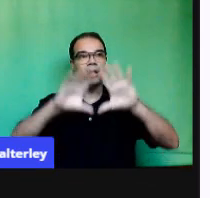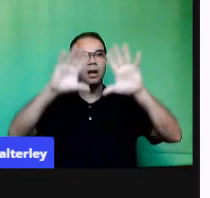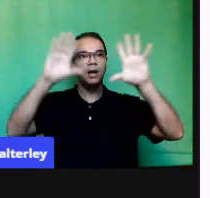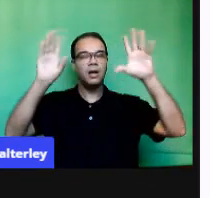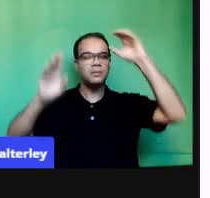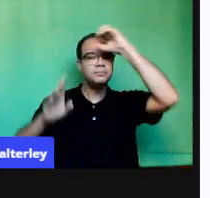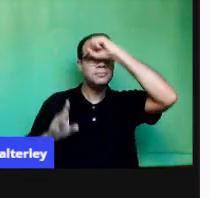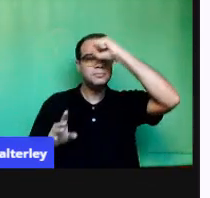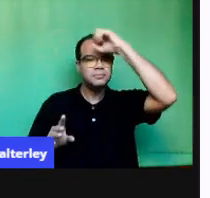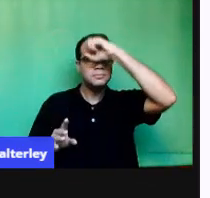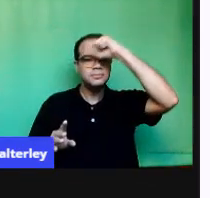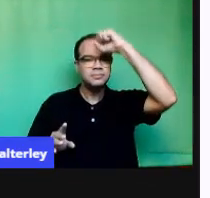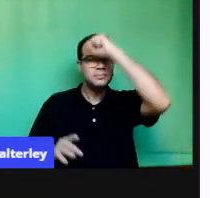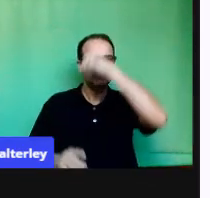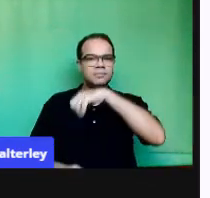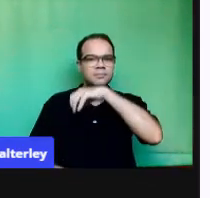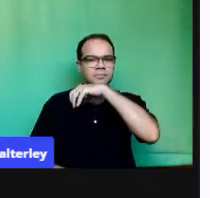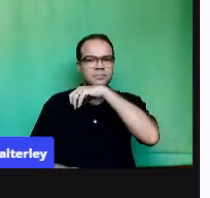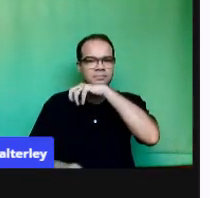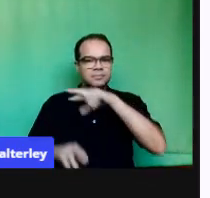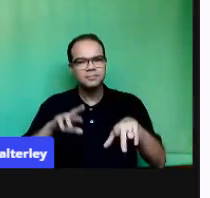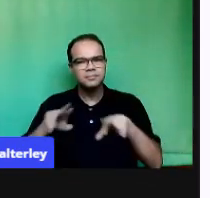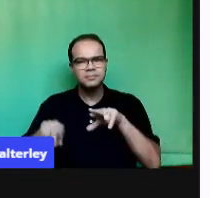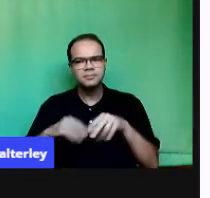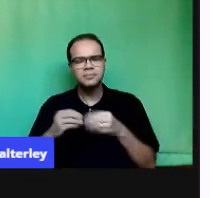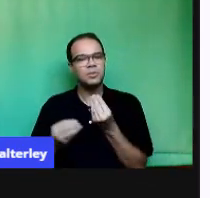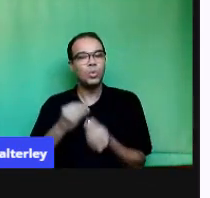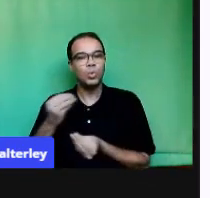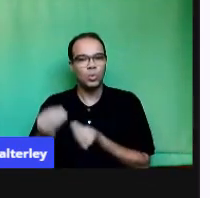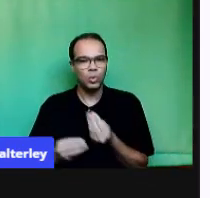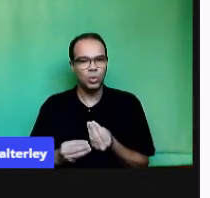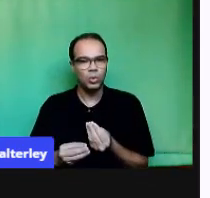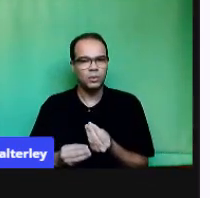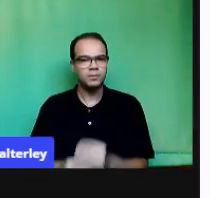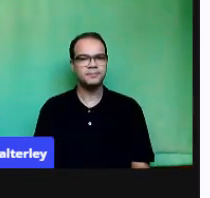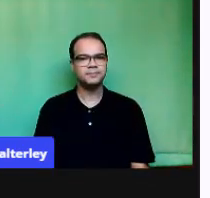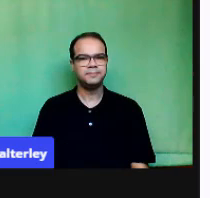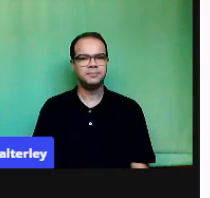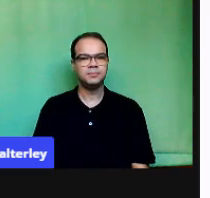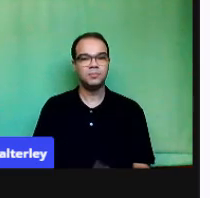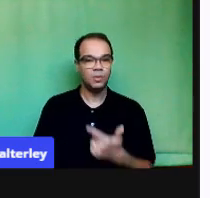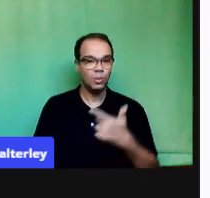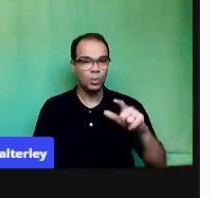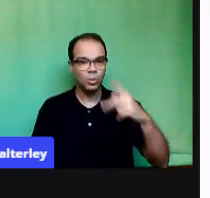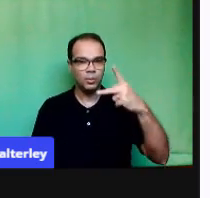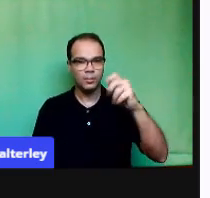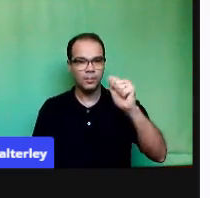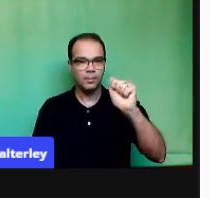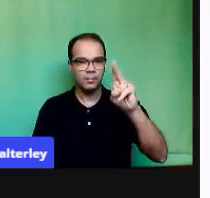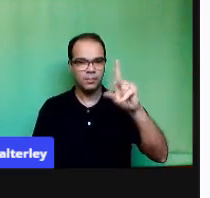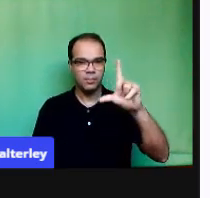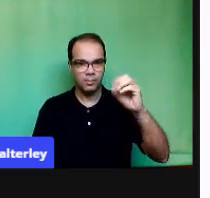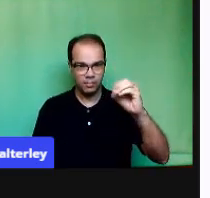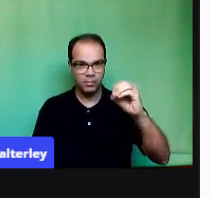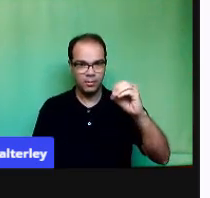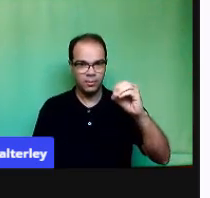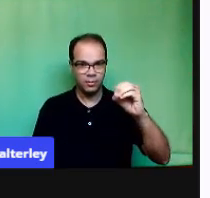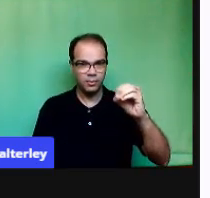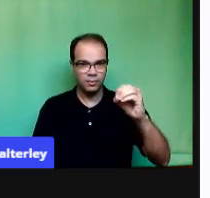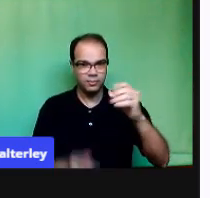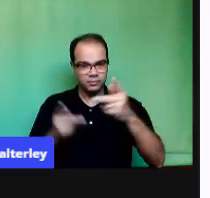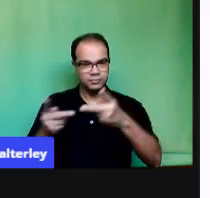com uma sustentação científica. O Paulo, ele é professor no Instituto Federal Farroupilha e hoje